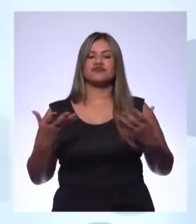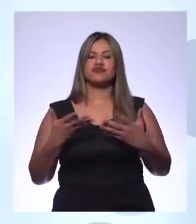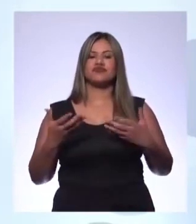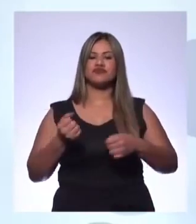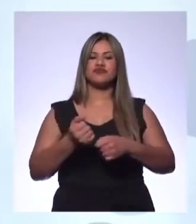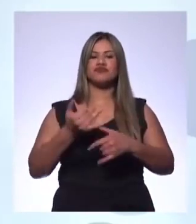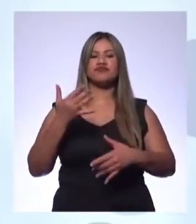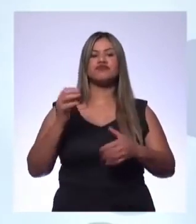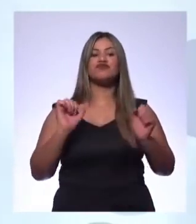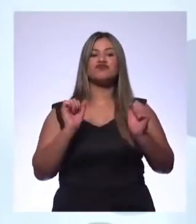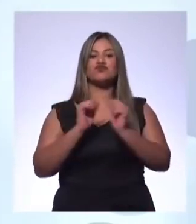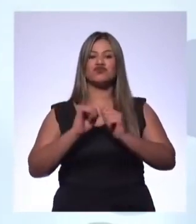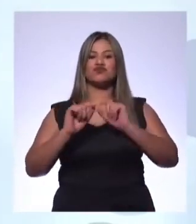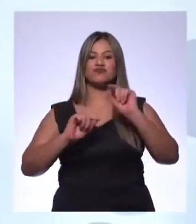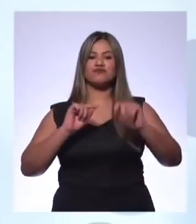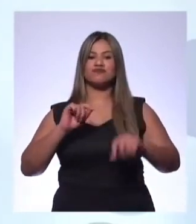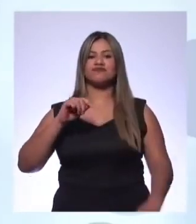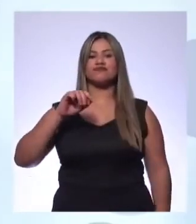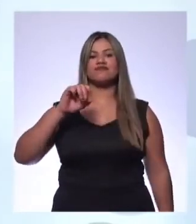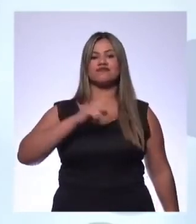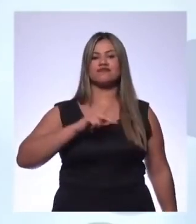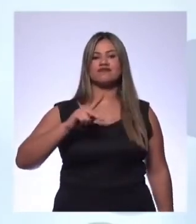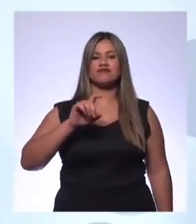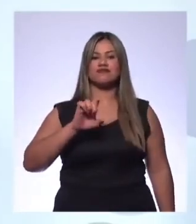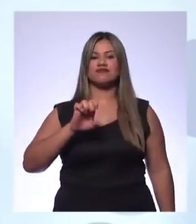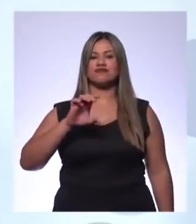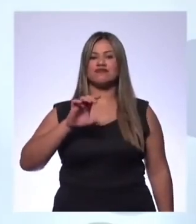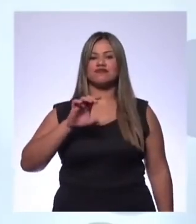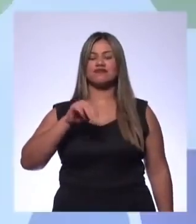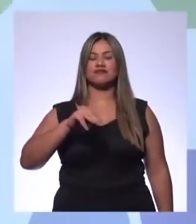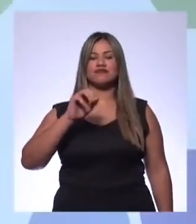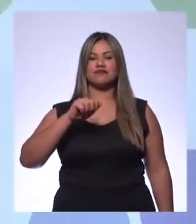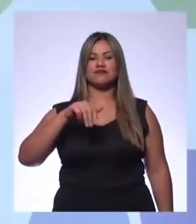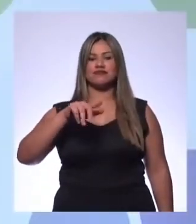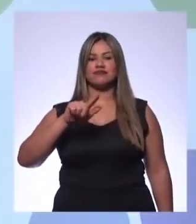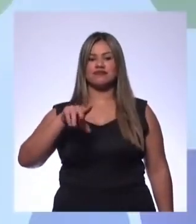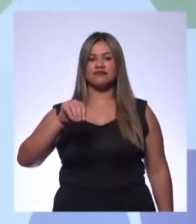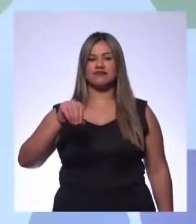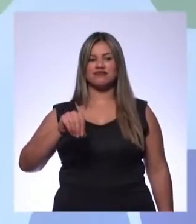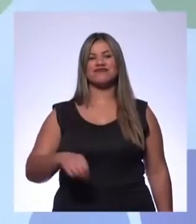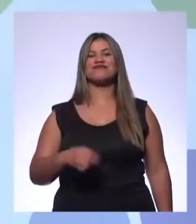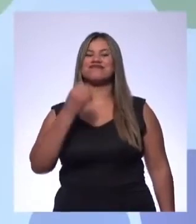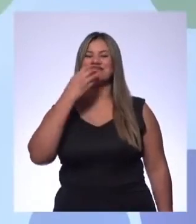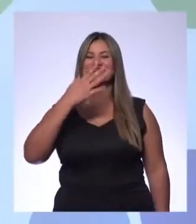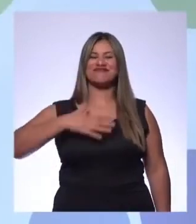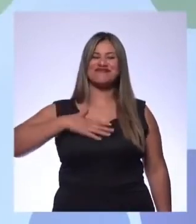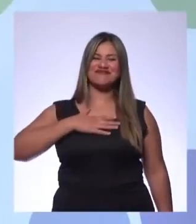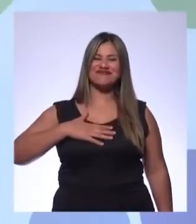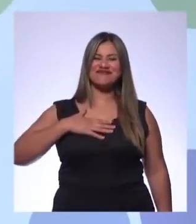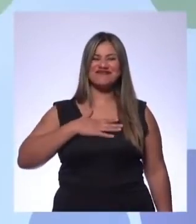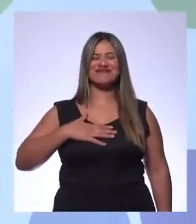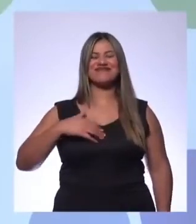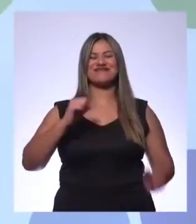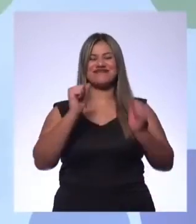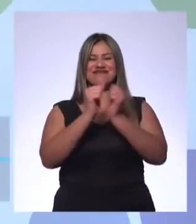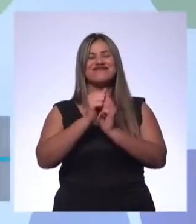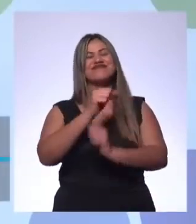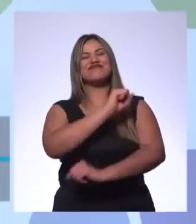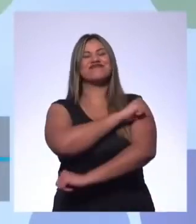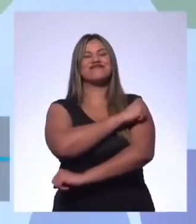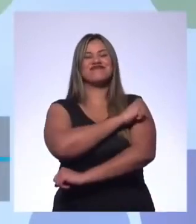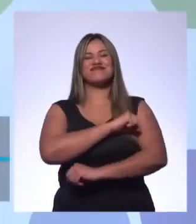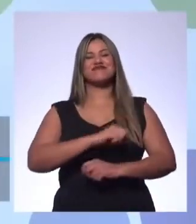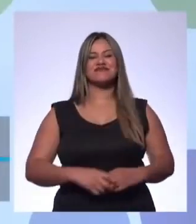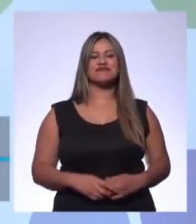no chat, mais uma vez temos o nosso querido professor Magno. Que bom estar aqui com vocês de novo, oitavo ano, para mais uma aula